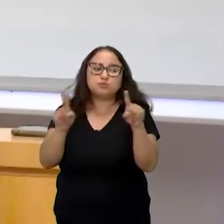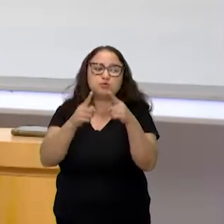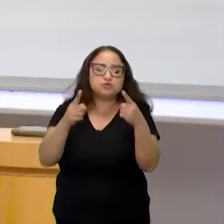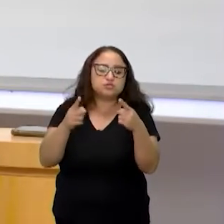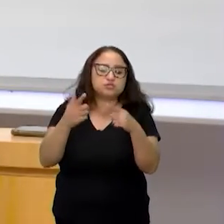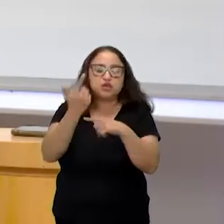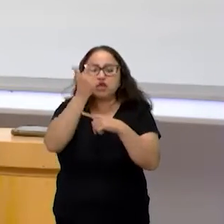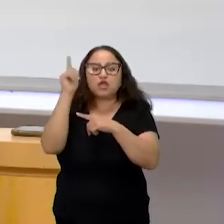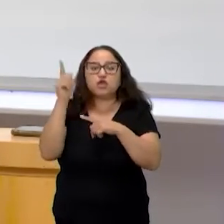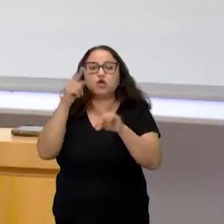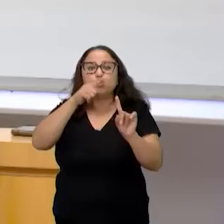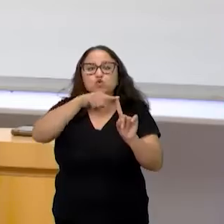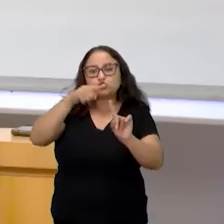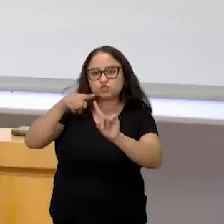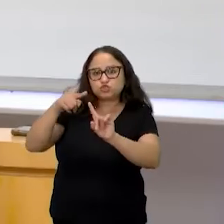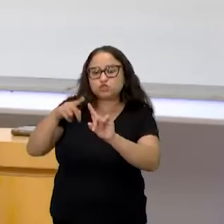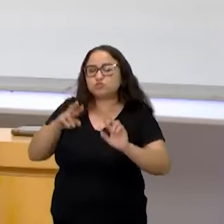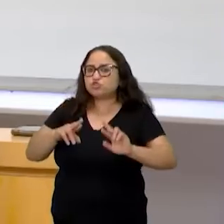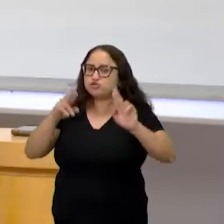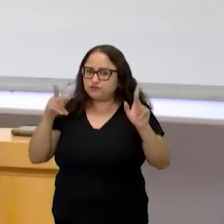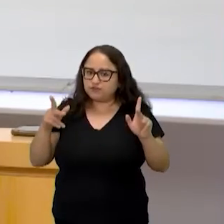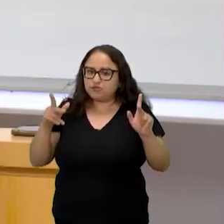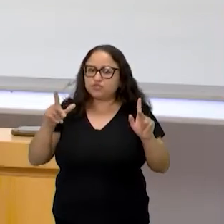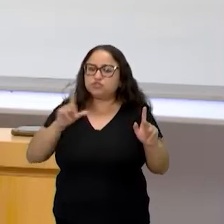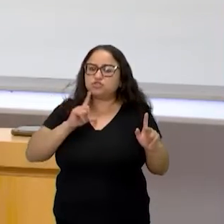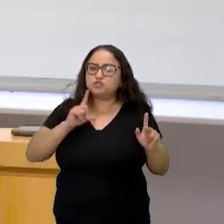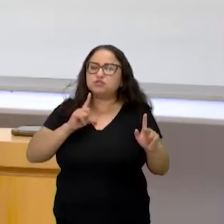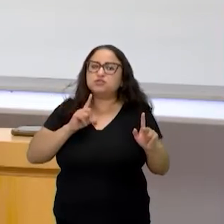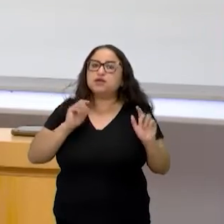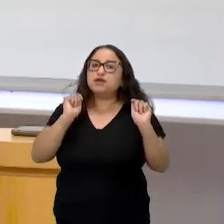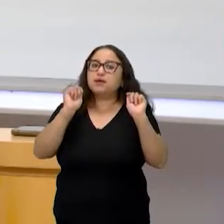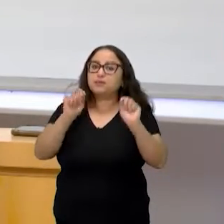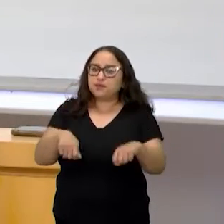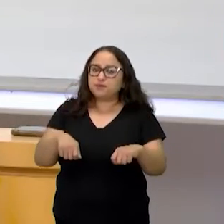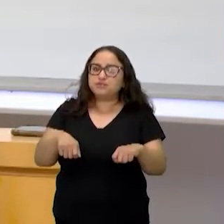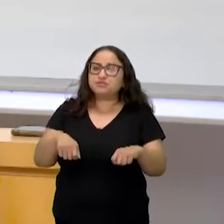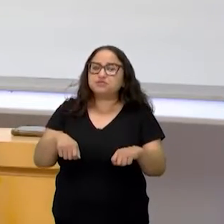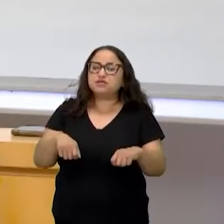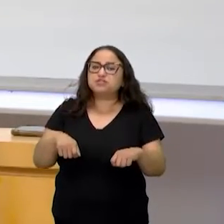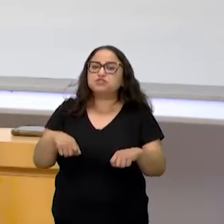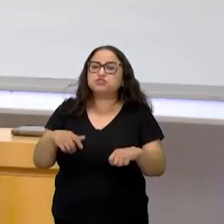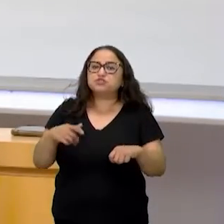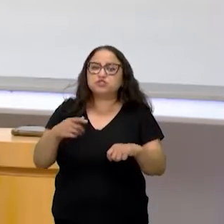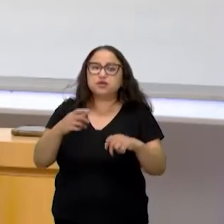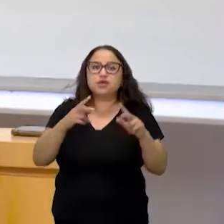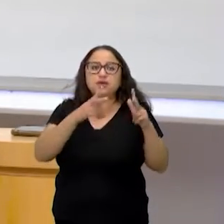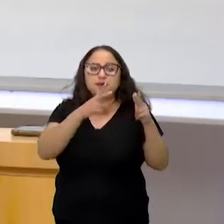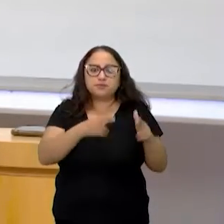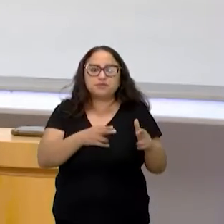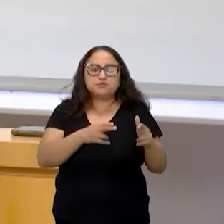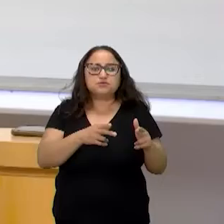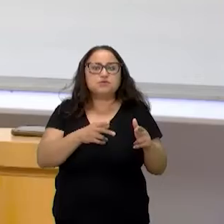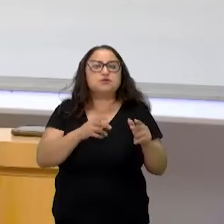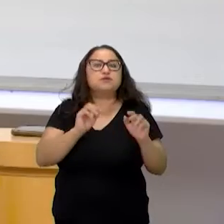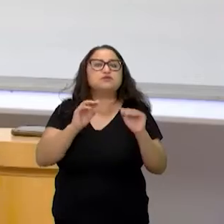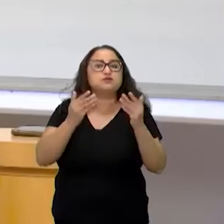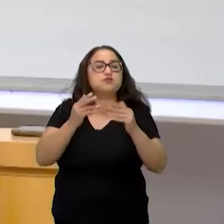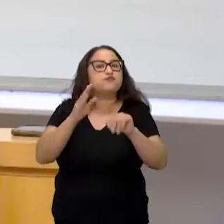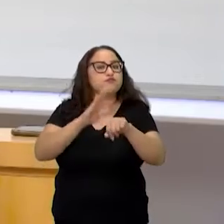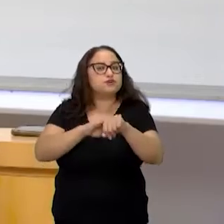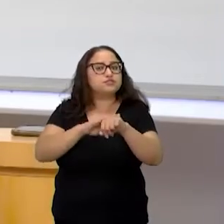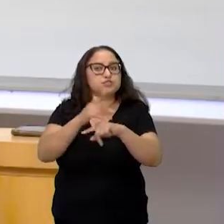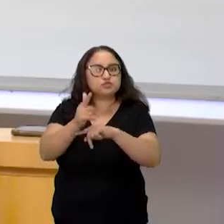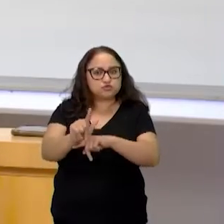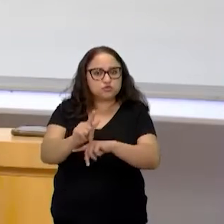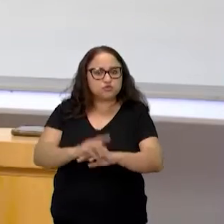que é um outro tipo de esquema também, que vai dar a possibilidade daquele mesmo esquema que foi tão bem sucedido naquela peça ser